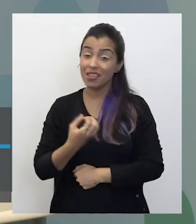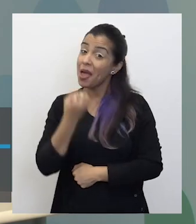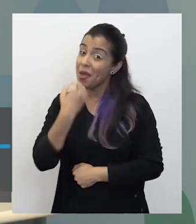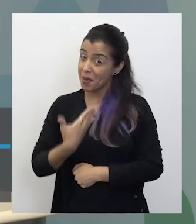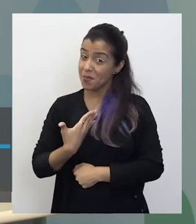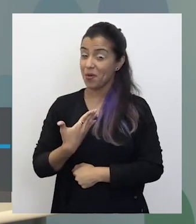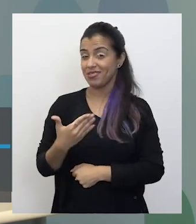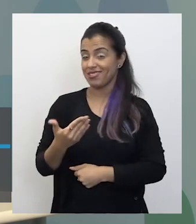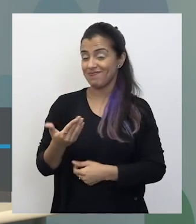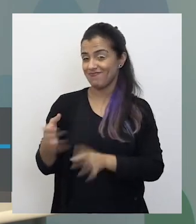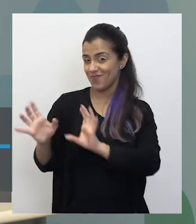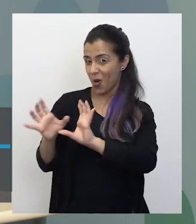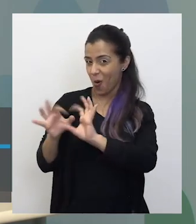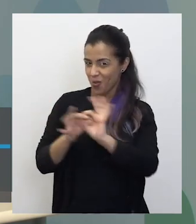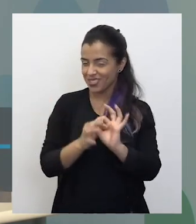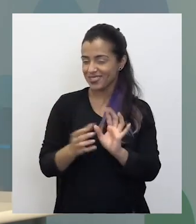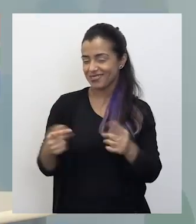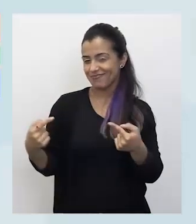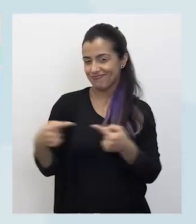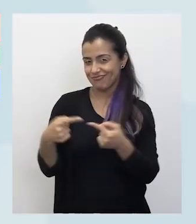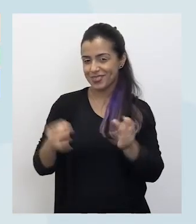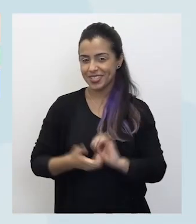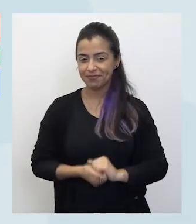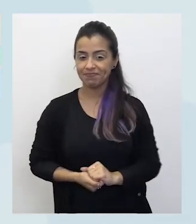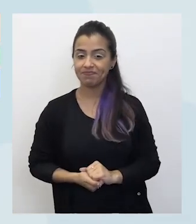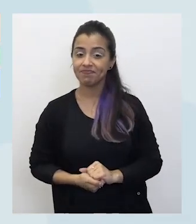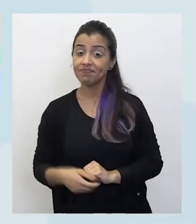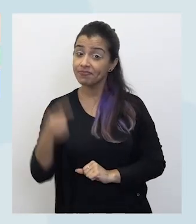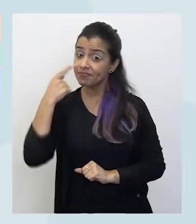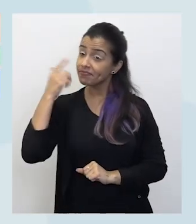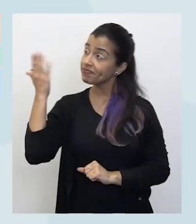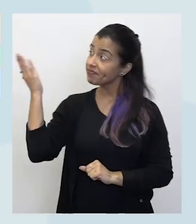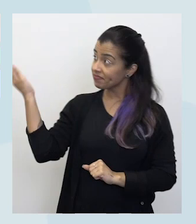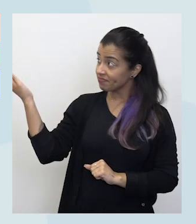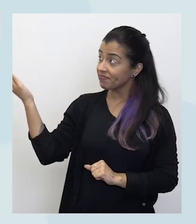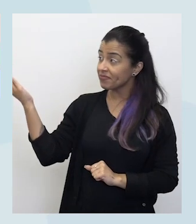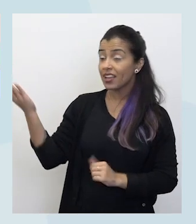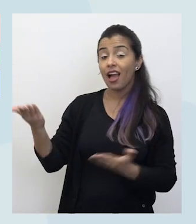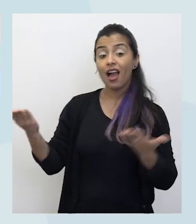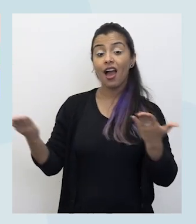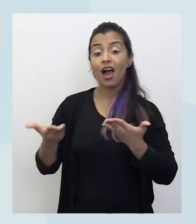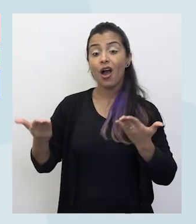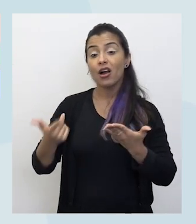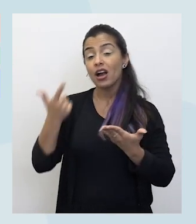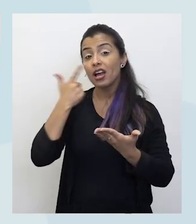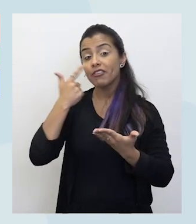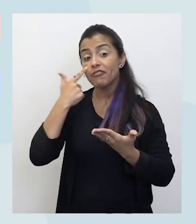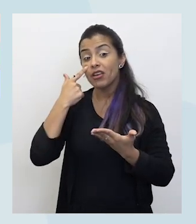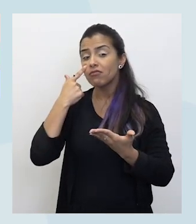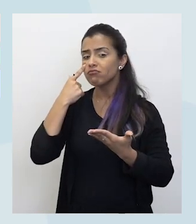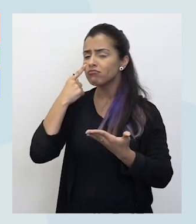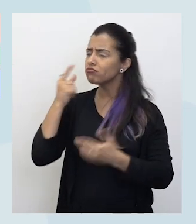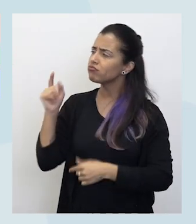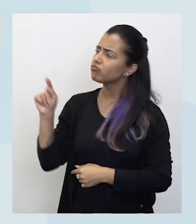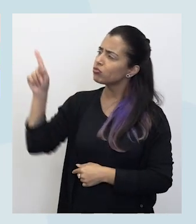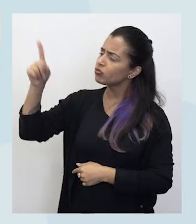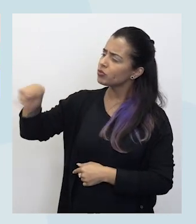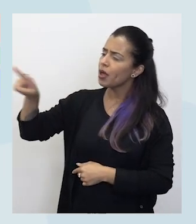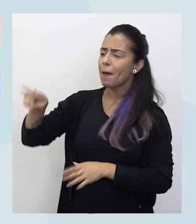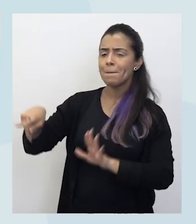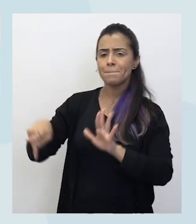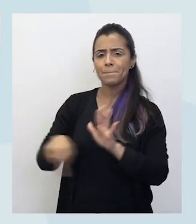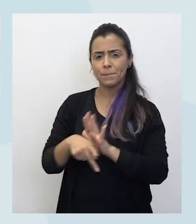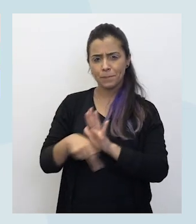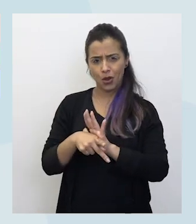desse repertório. Vamos lá, aí na tela de vocês, a atividade número 1. Analise as bandeiras dos países que compõem os BRICS